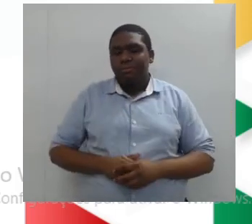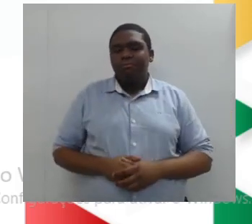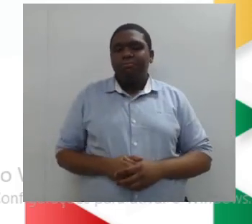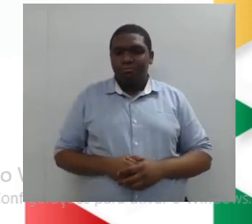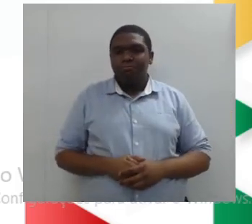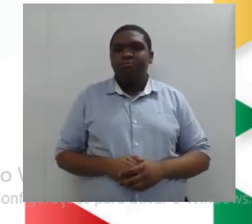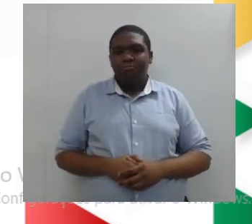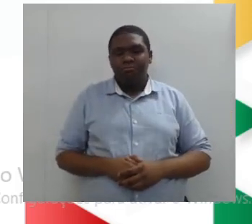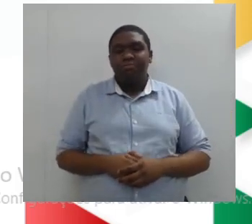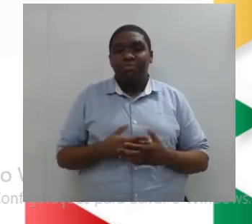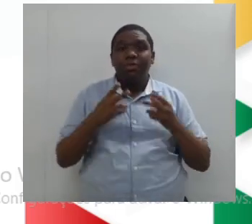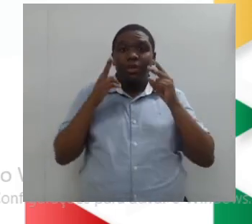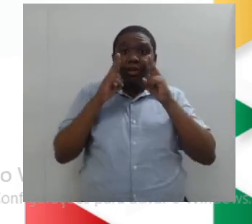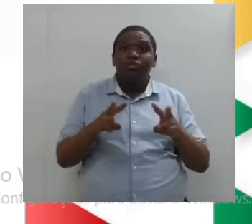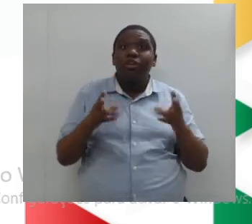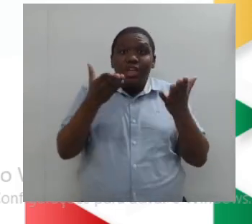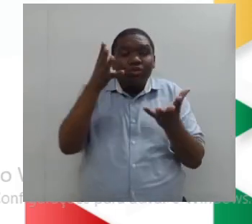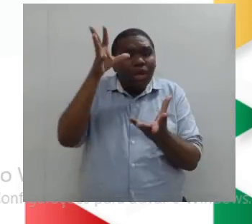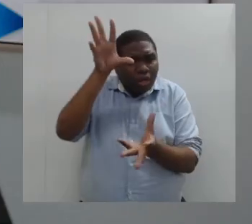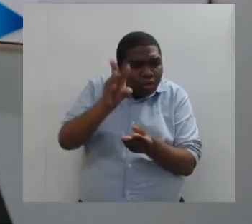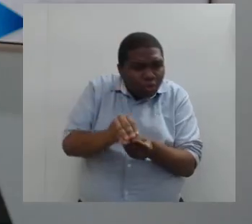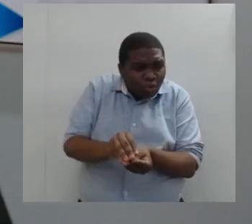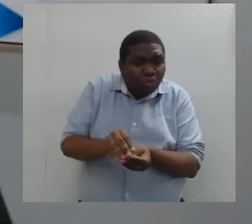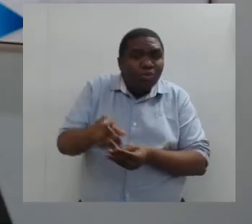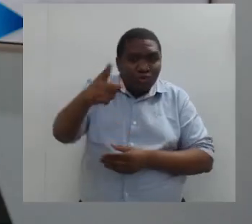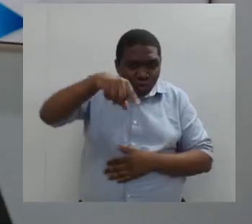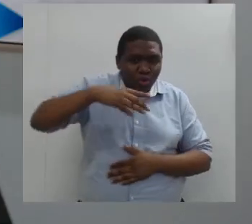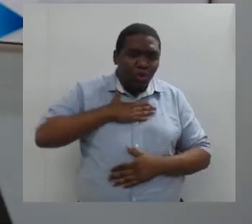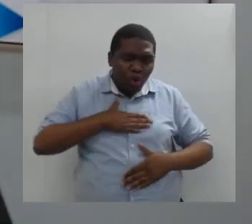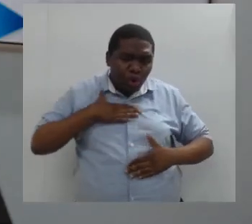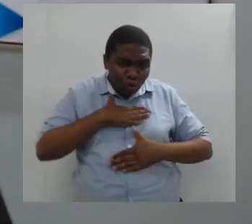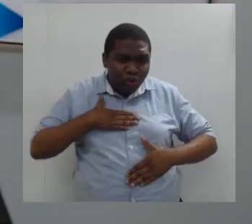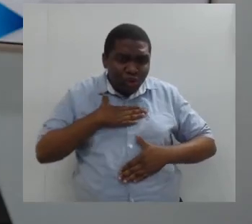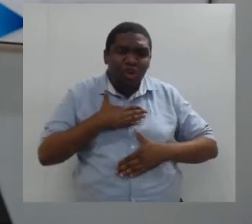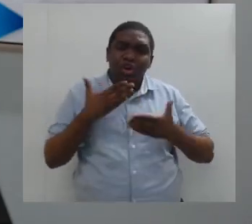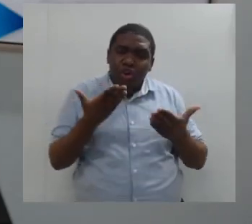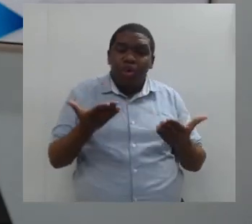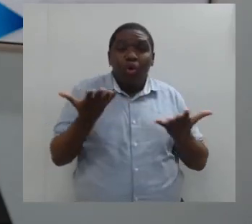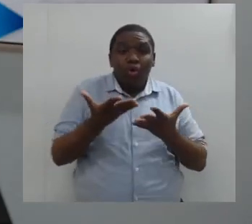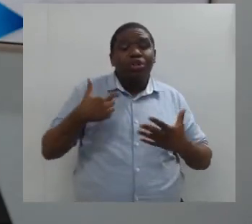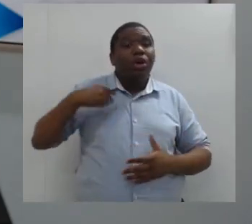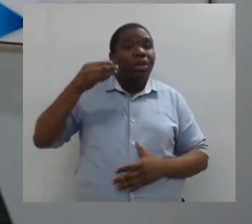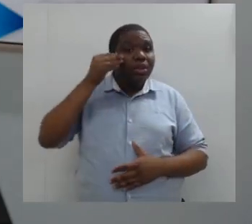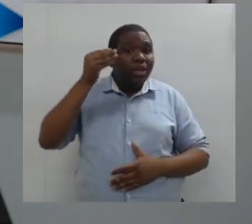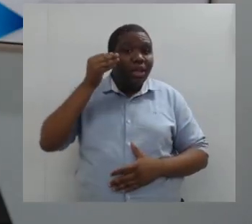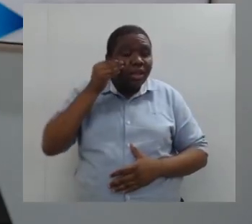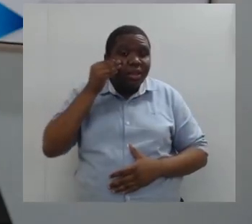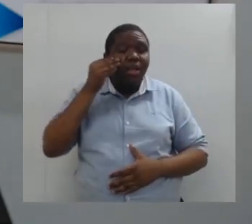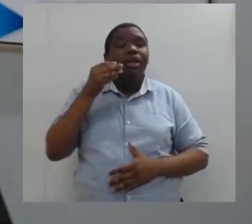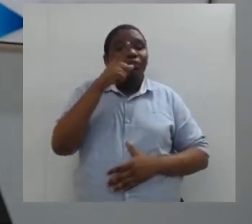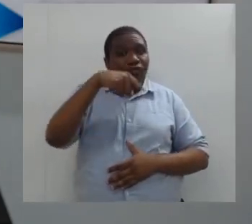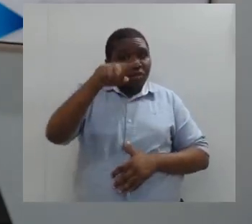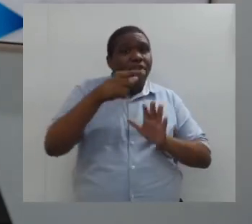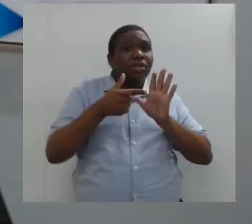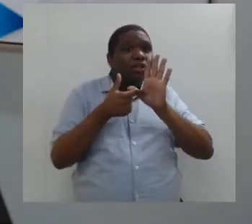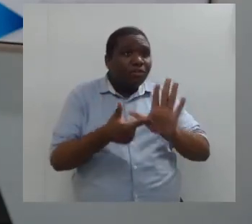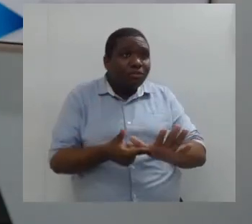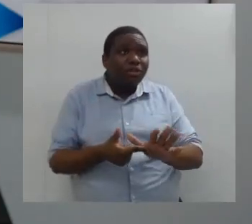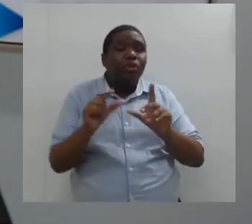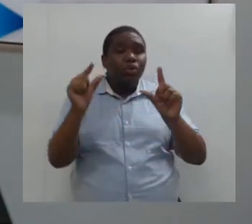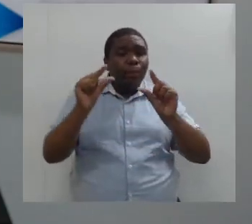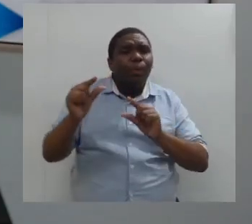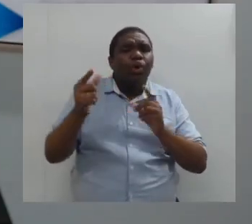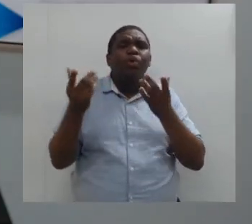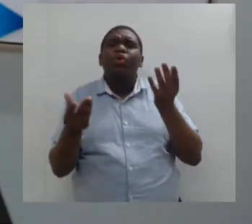Vamos ver aqui em síntese. Gostaram? Tentei hoje mostrar para vocês um